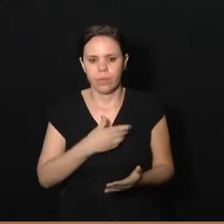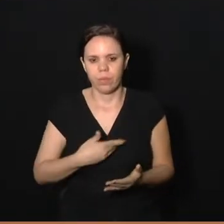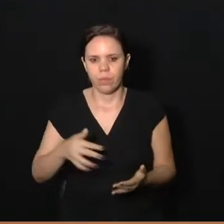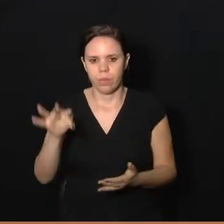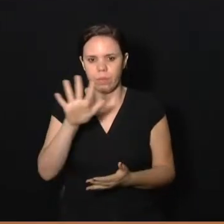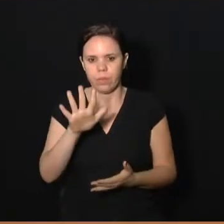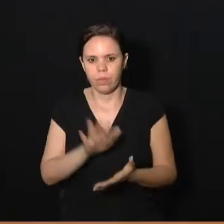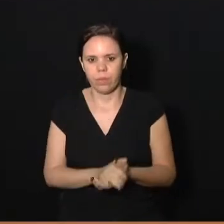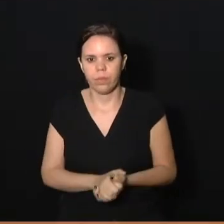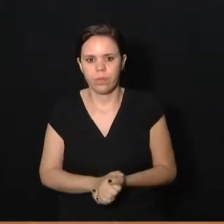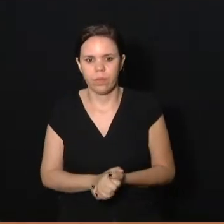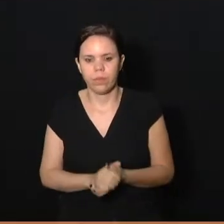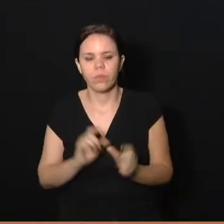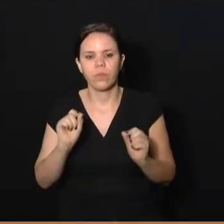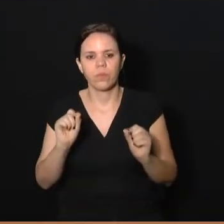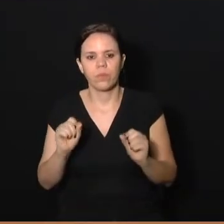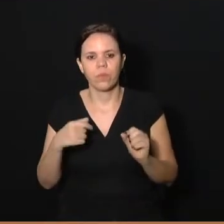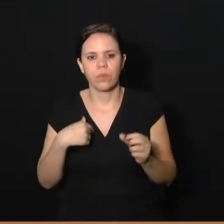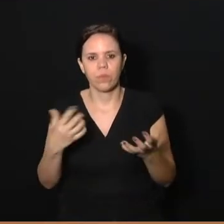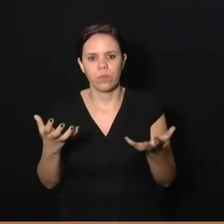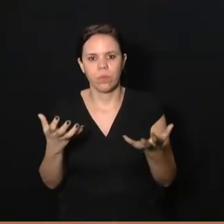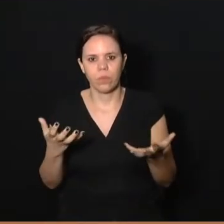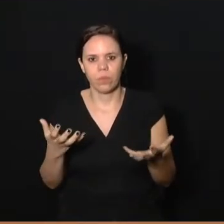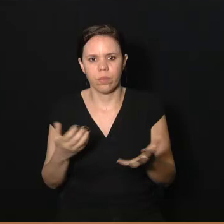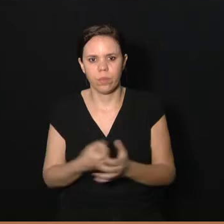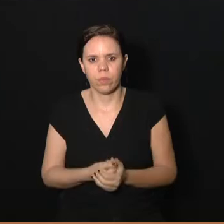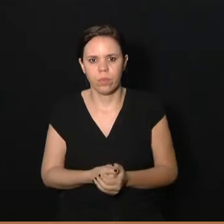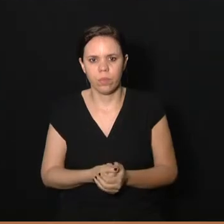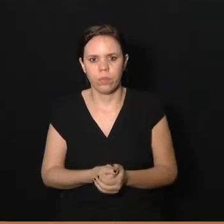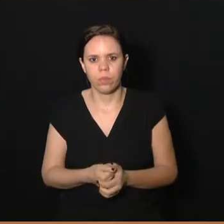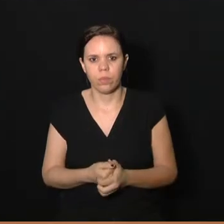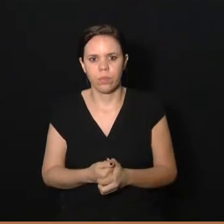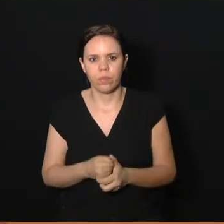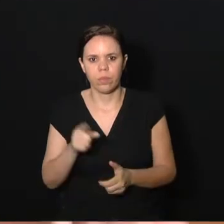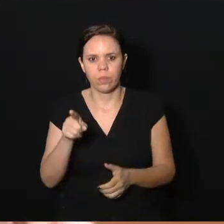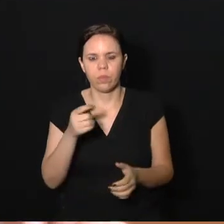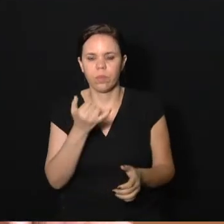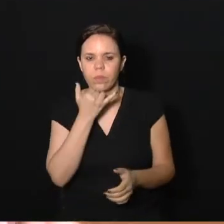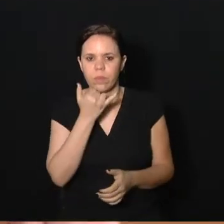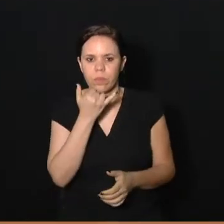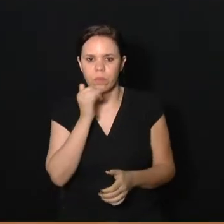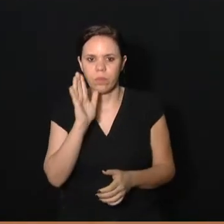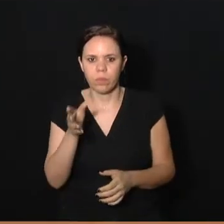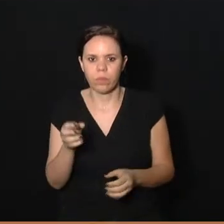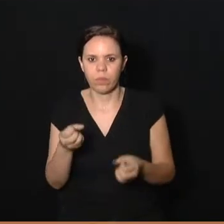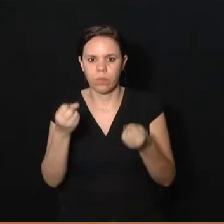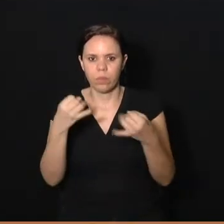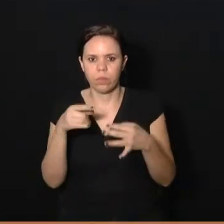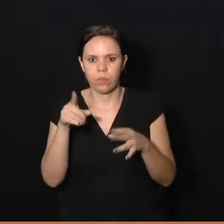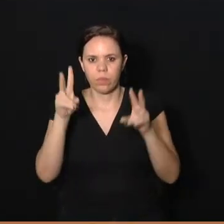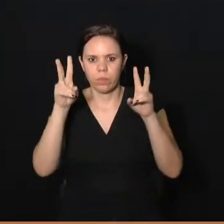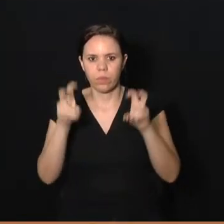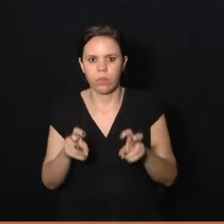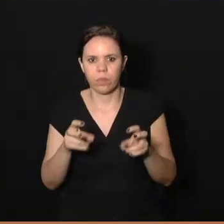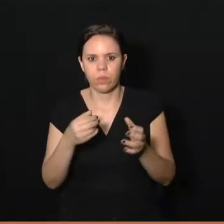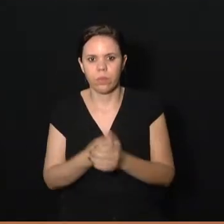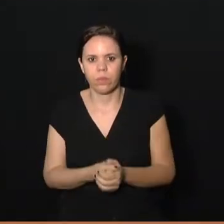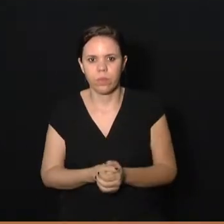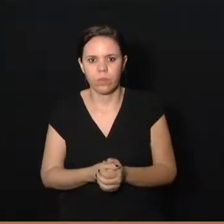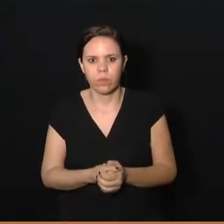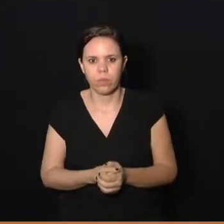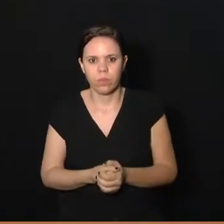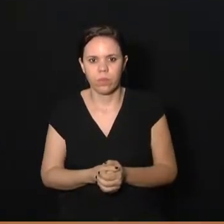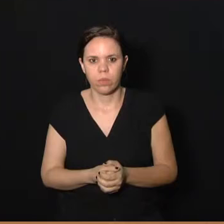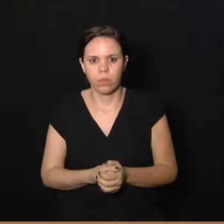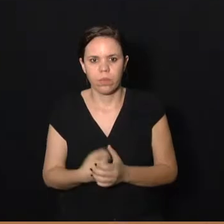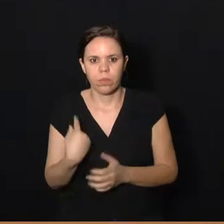federal. Mas o que eu queria e você me perdoa se você já abordou esse tema, é porque